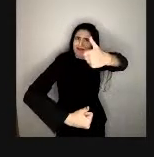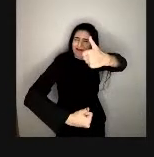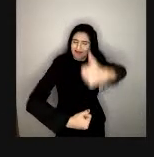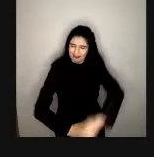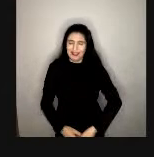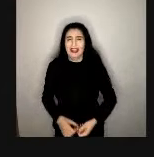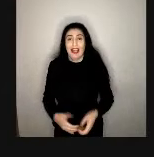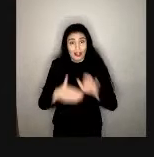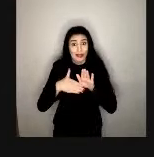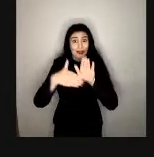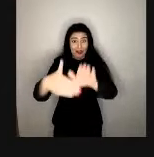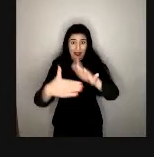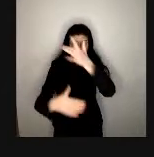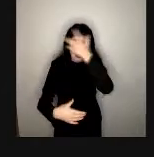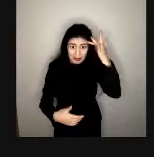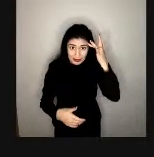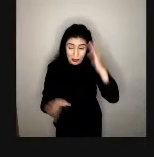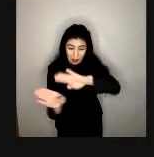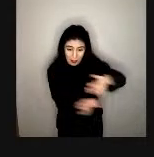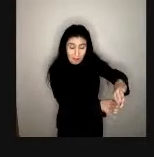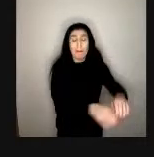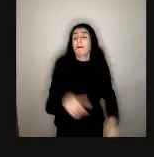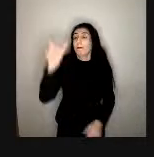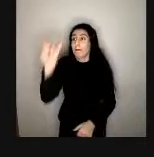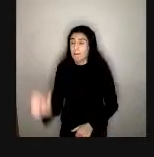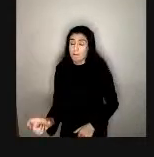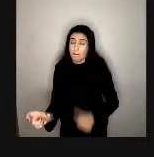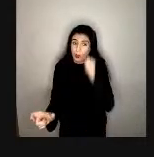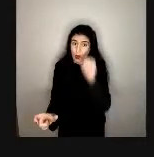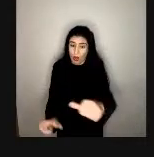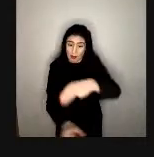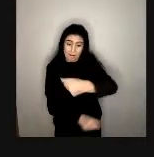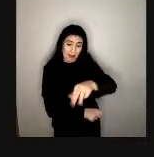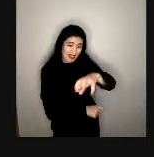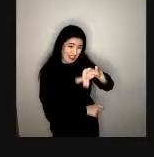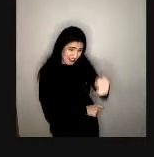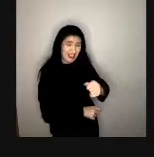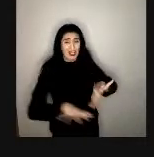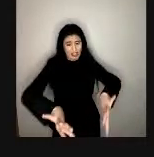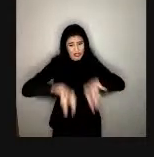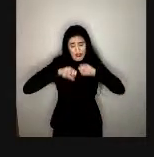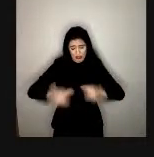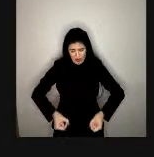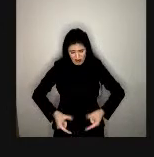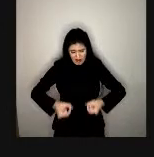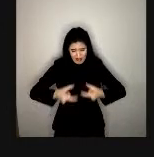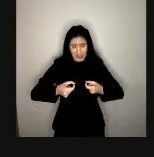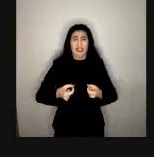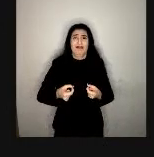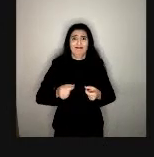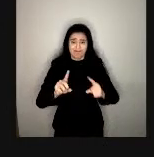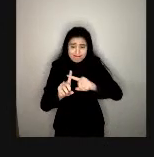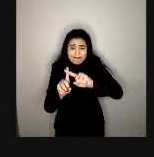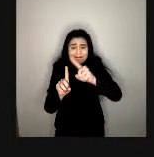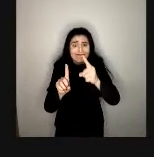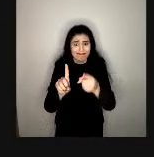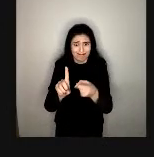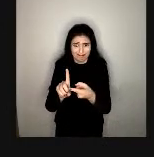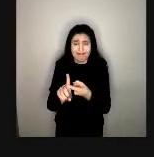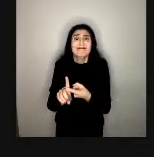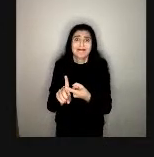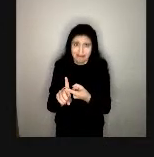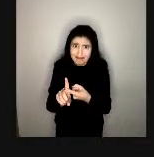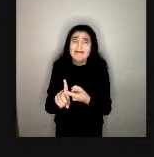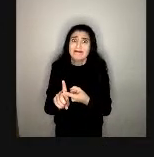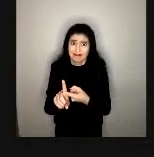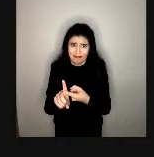pessoas. A Márcia, ela teve o câncer junto com a gravidez. Isso também não é difícil de acontecer. Então, no